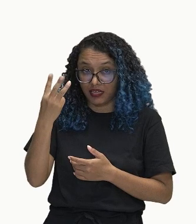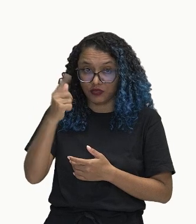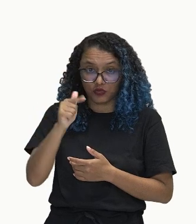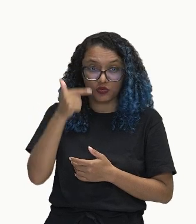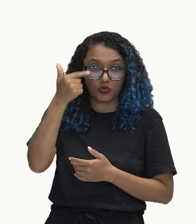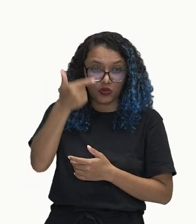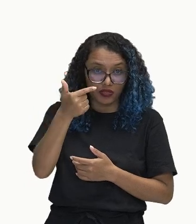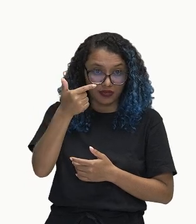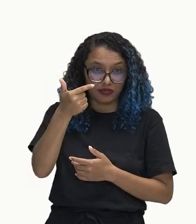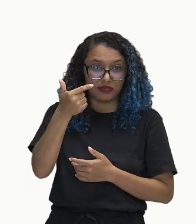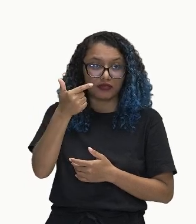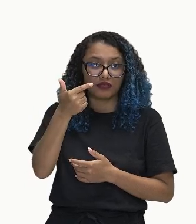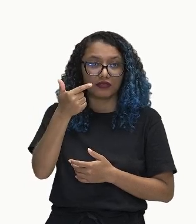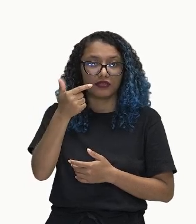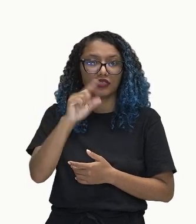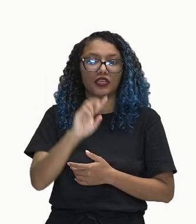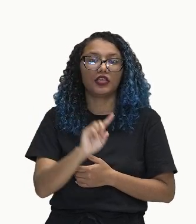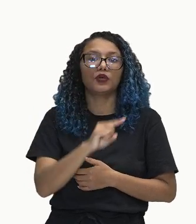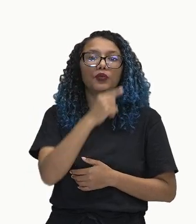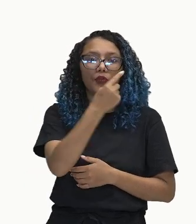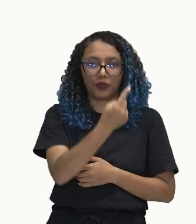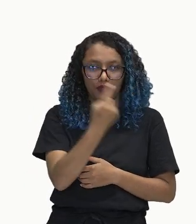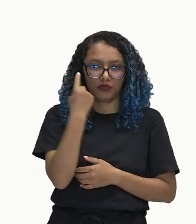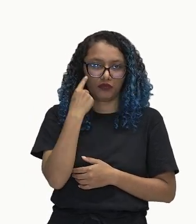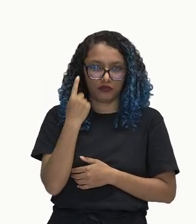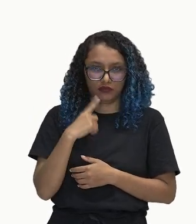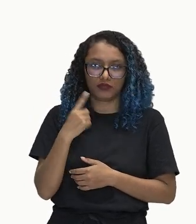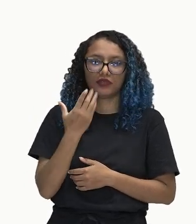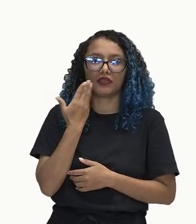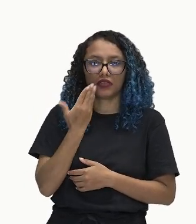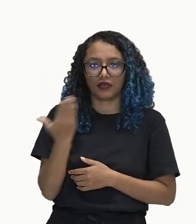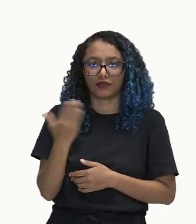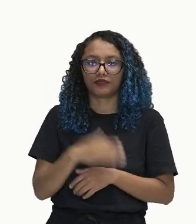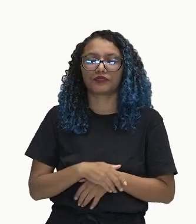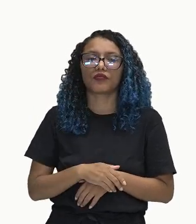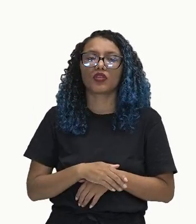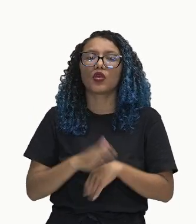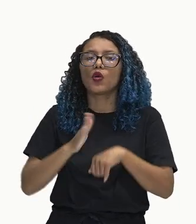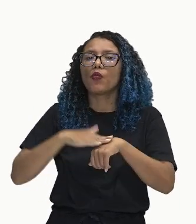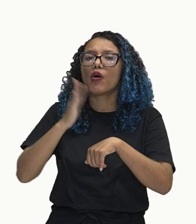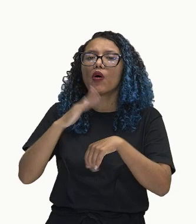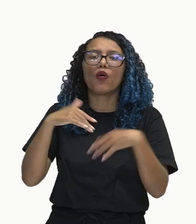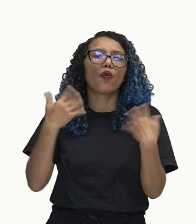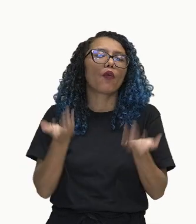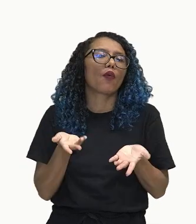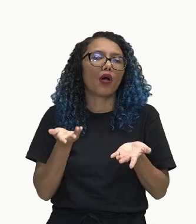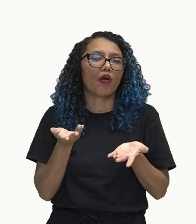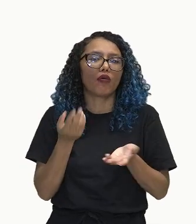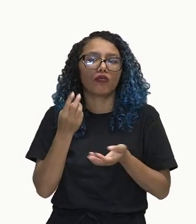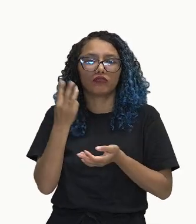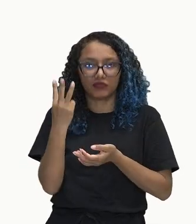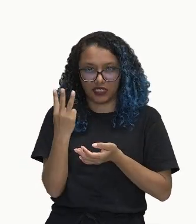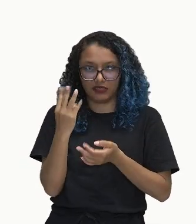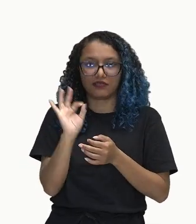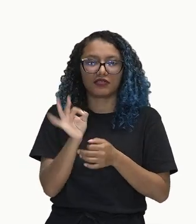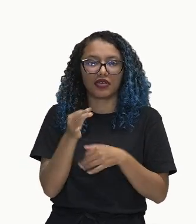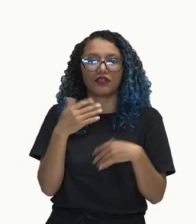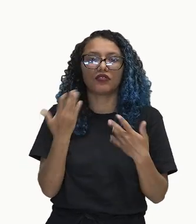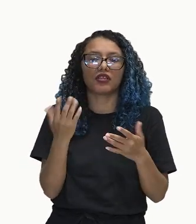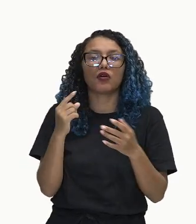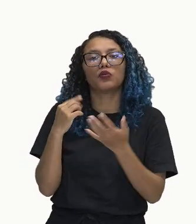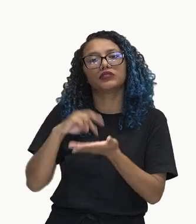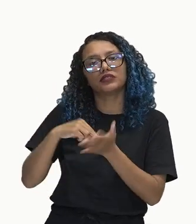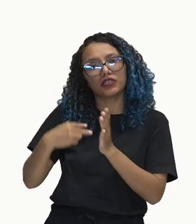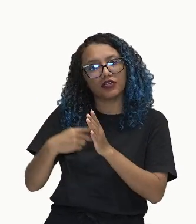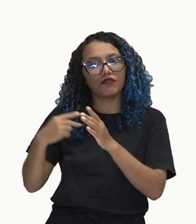expoente 2 e expoente 1. O maior deles, logicamente, é o expoente 3, ou seja, o